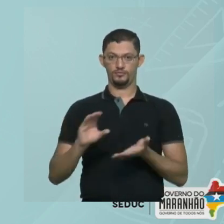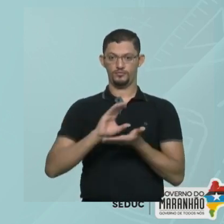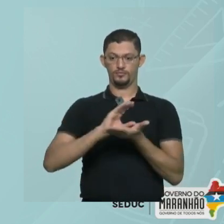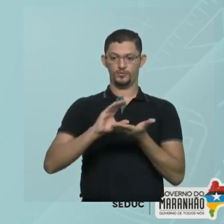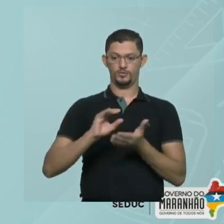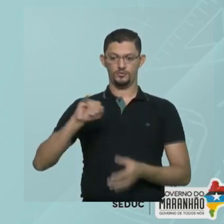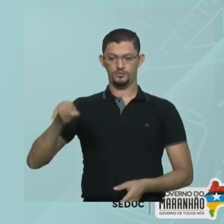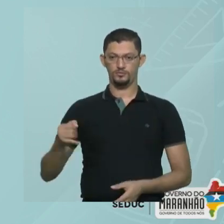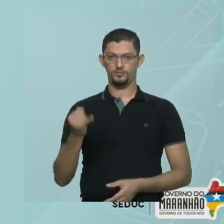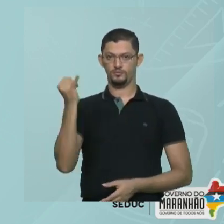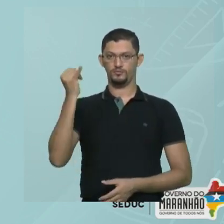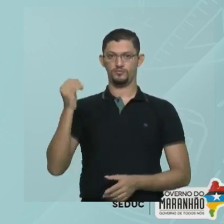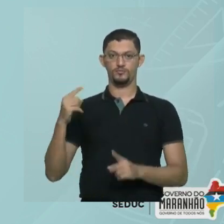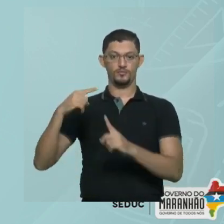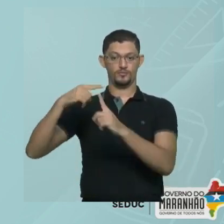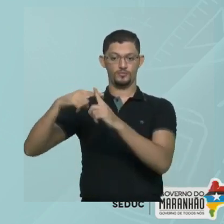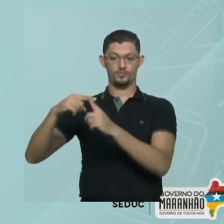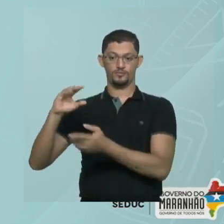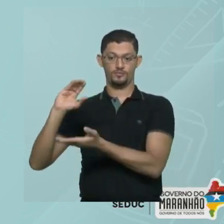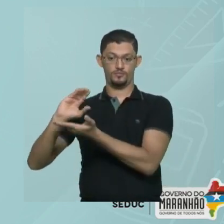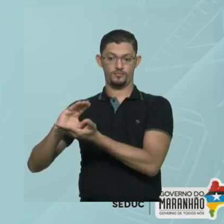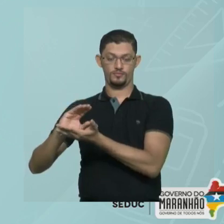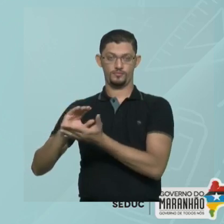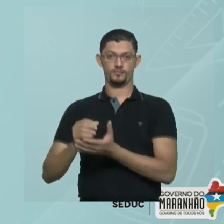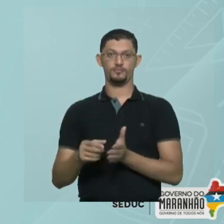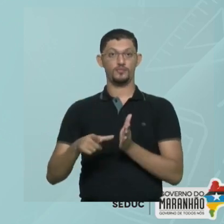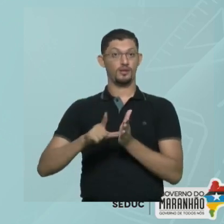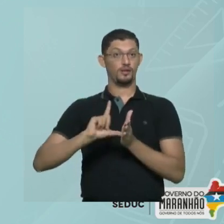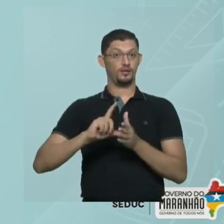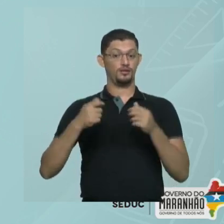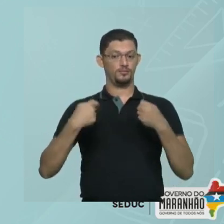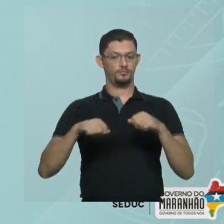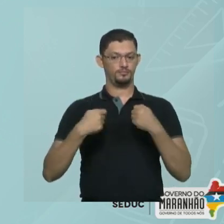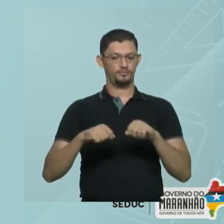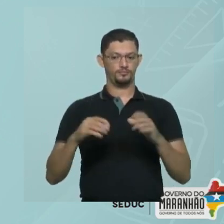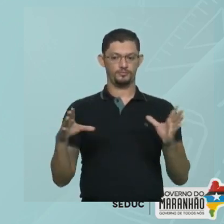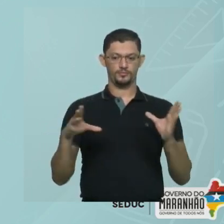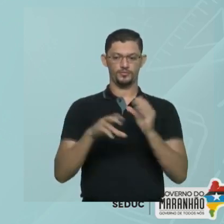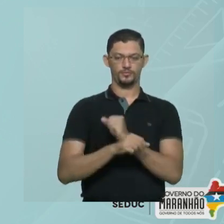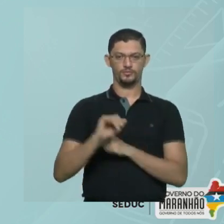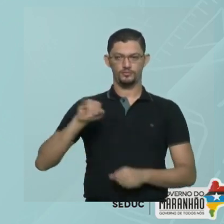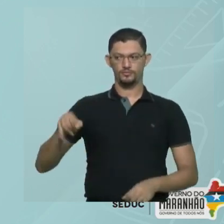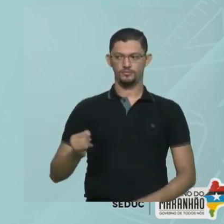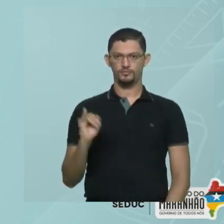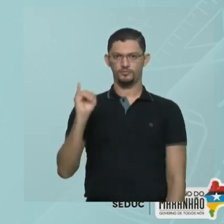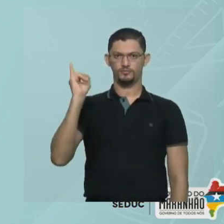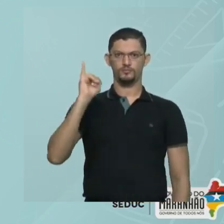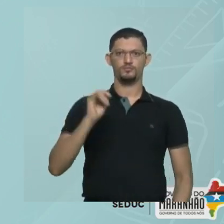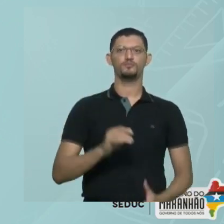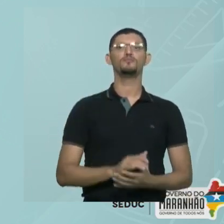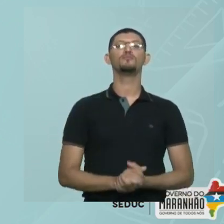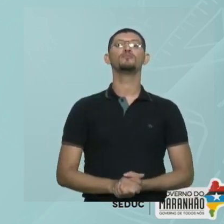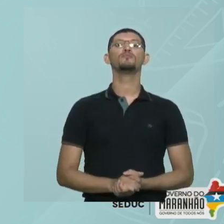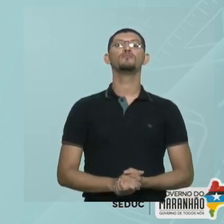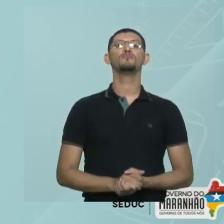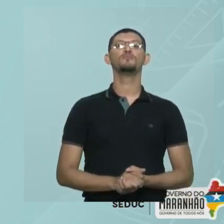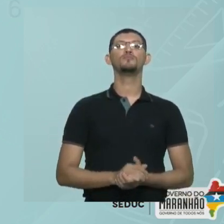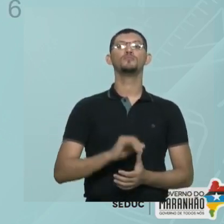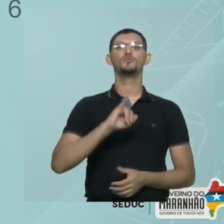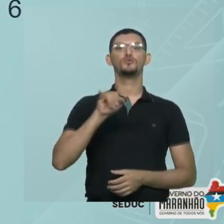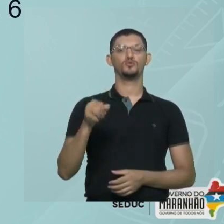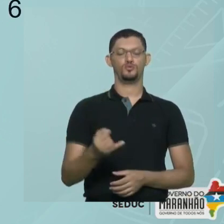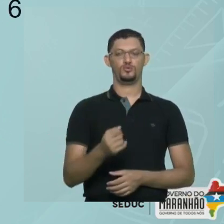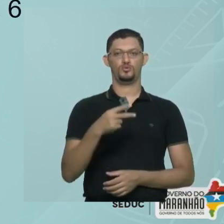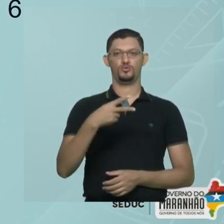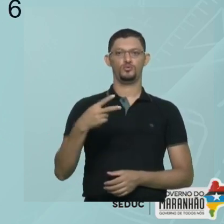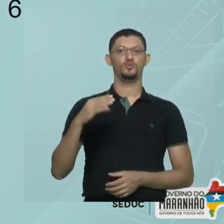juro mais o capital. Então, antes de calcular o montante, eu preciso calcular o juro. Então, vamos lá. Meu juro, capital, vezes a taxa, vezes